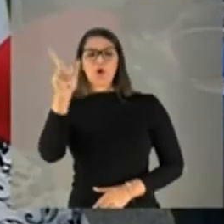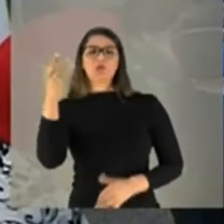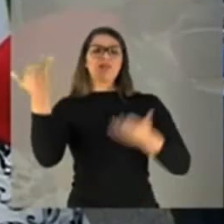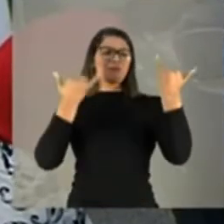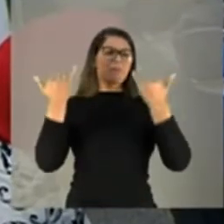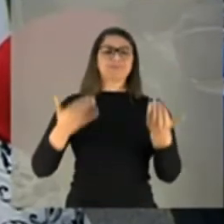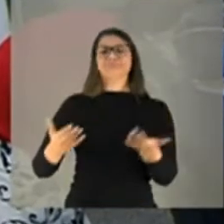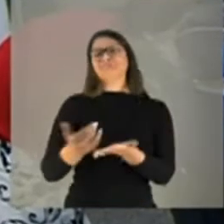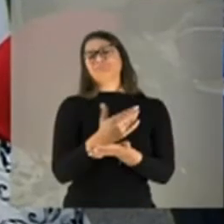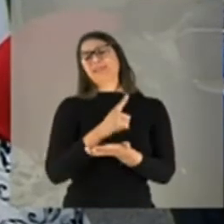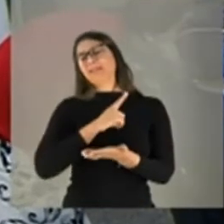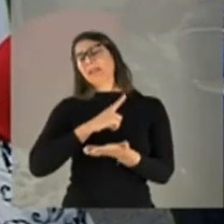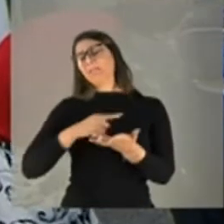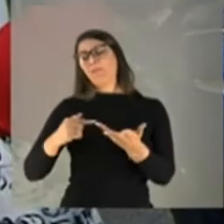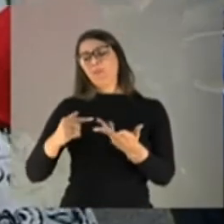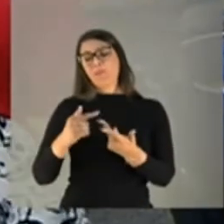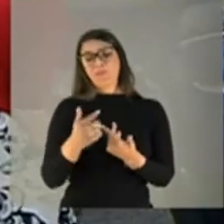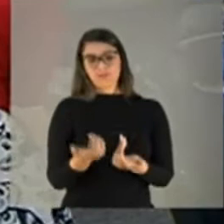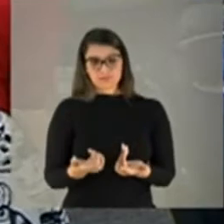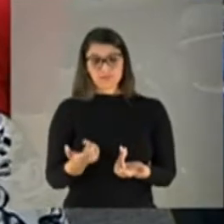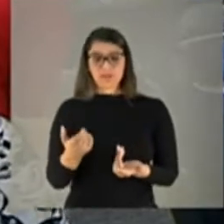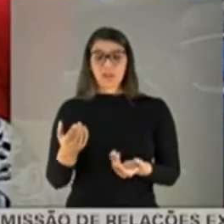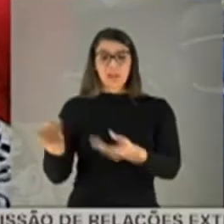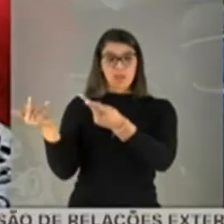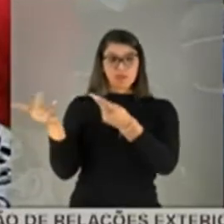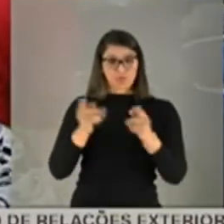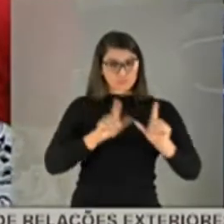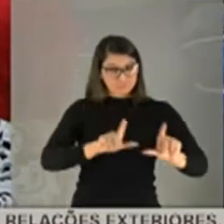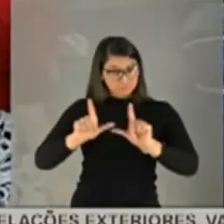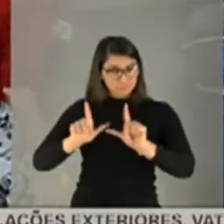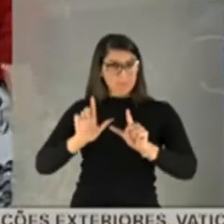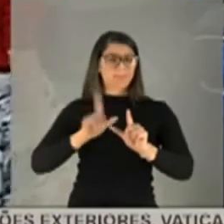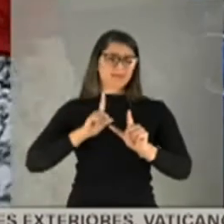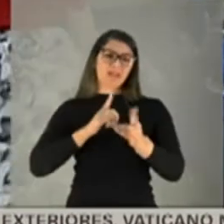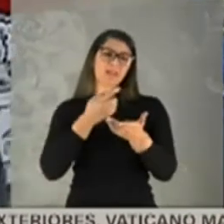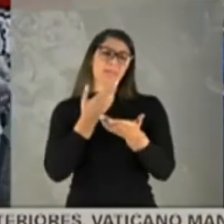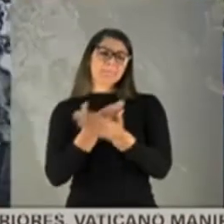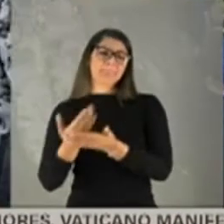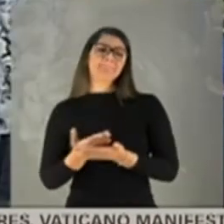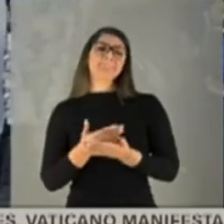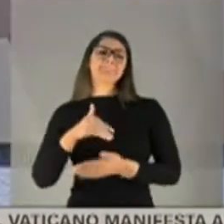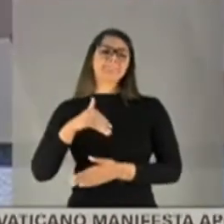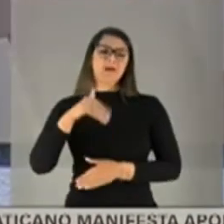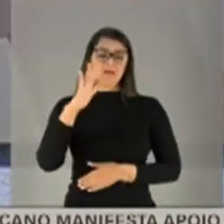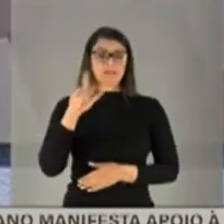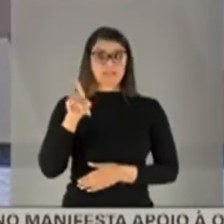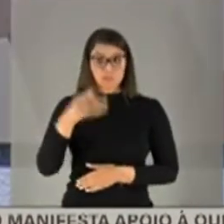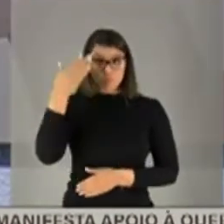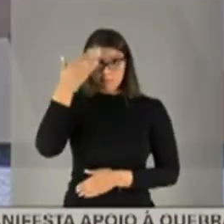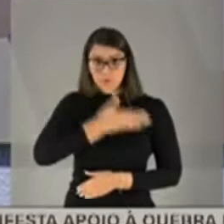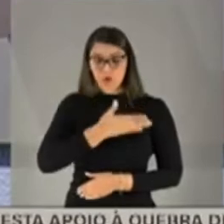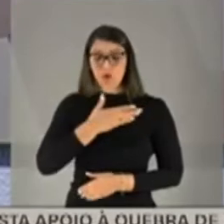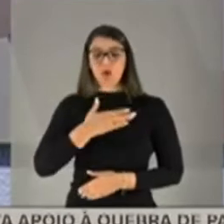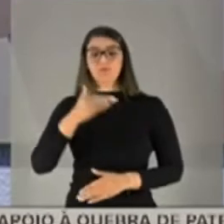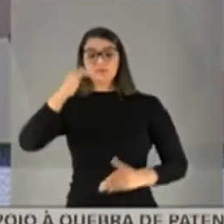muitos dados, não é? Tem muitas informações, trouxe essas aqui, mas o estudo traz mais dados. O que essas informações atestam é que as desigualdades